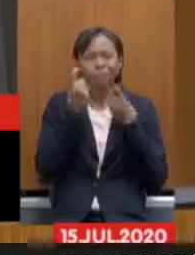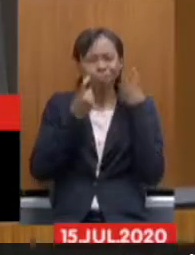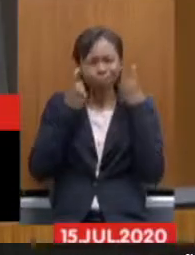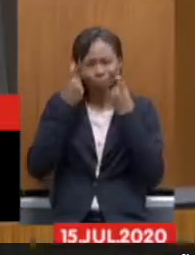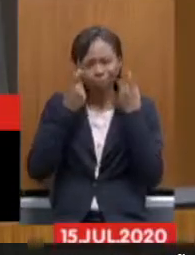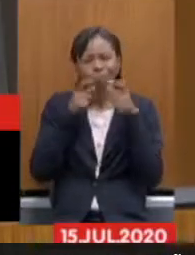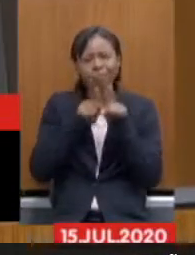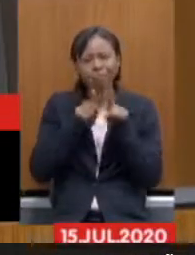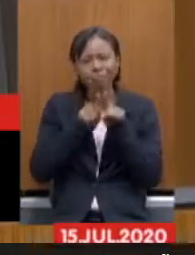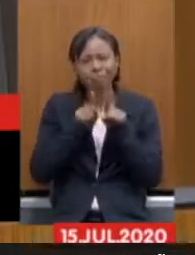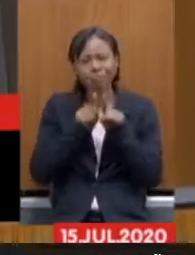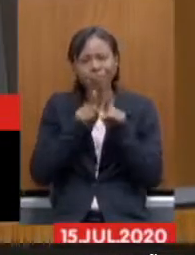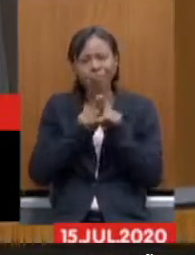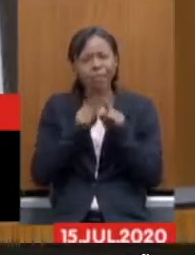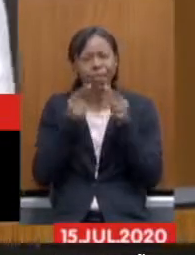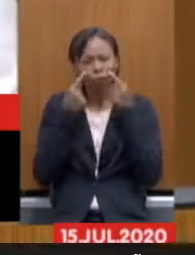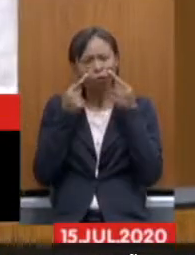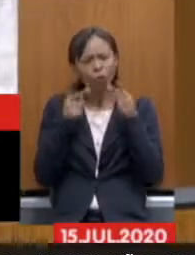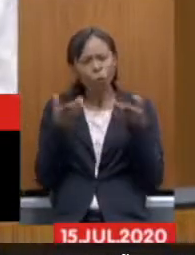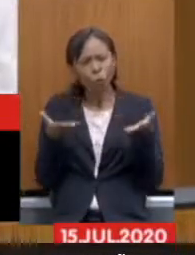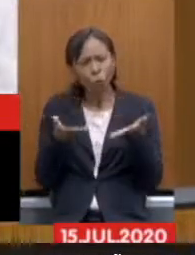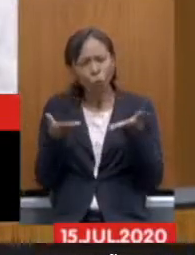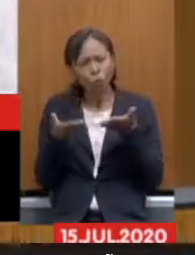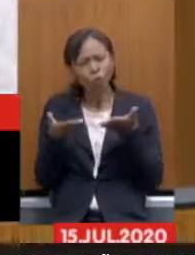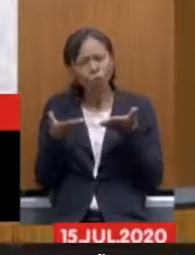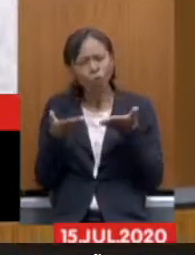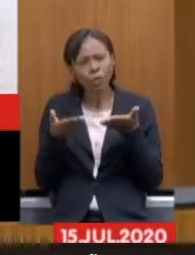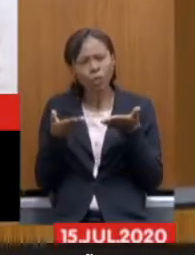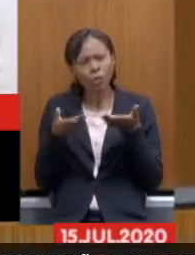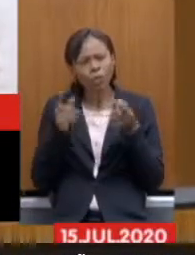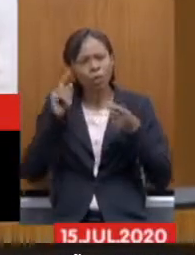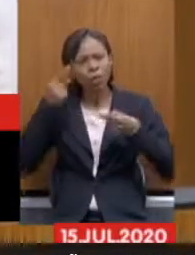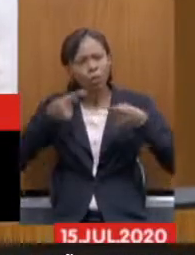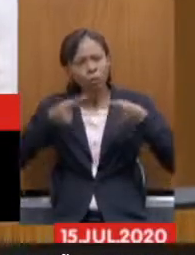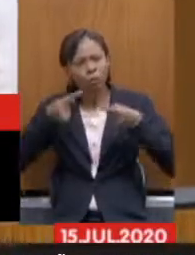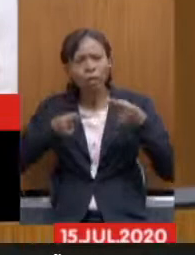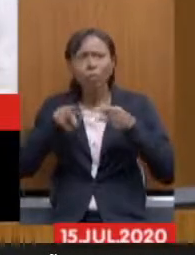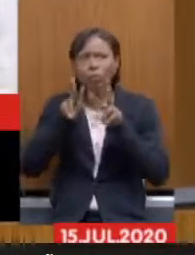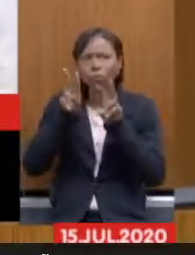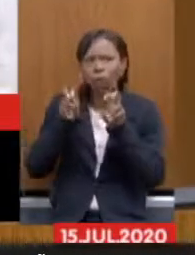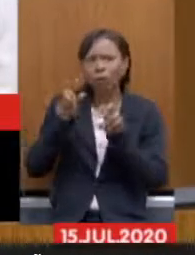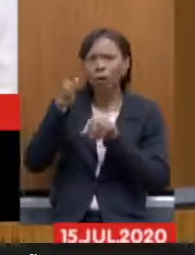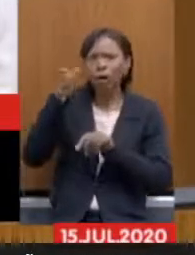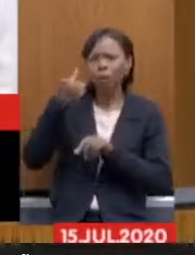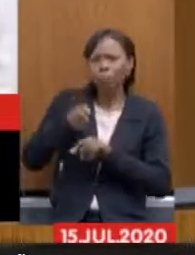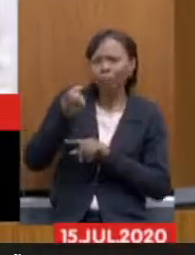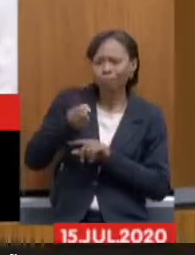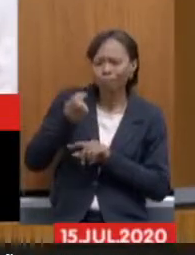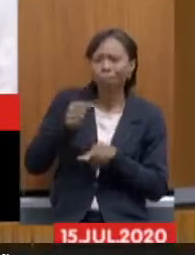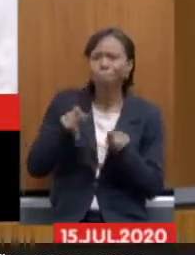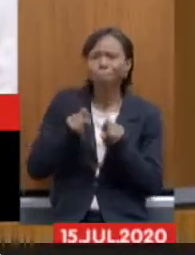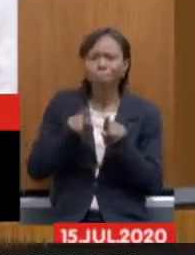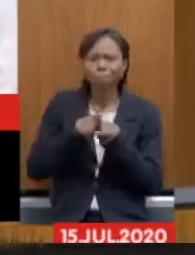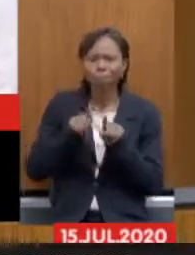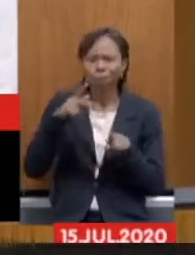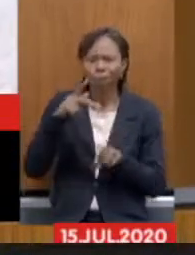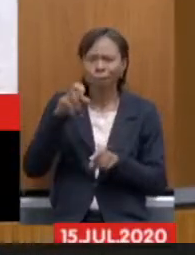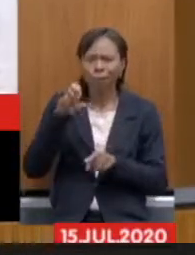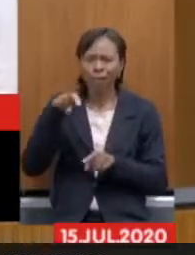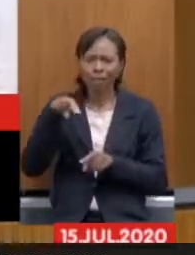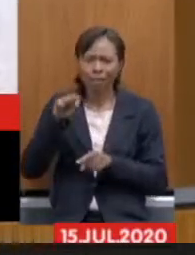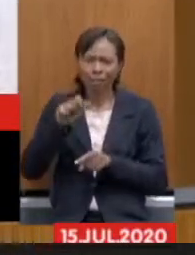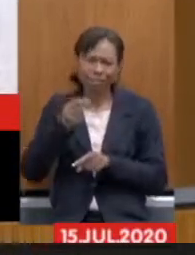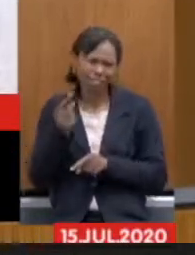preocupa também e hoje eu acompanhando aqui o debate muito de perto a questão das pensões também que a gente são muitas coisas que a gente precisa